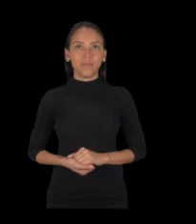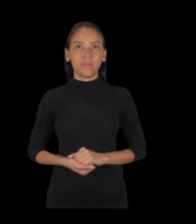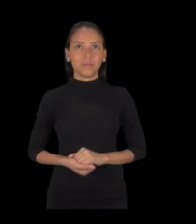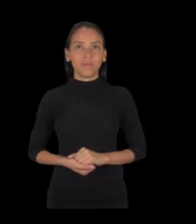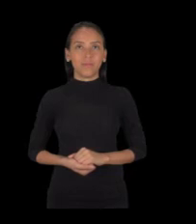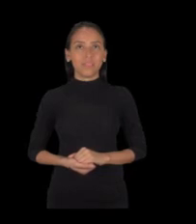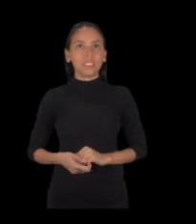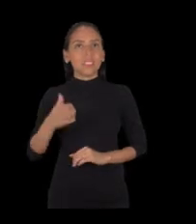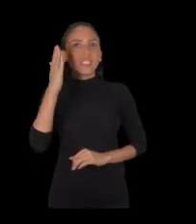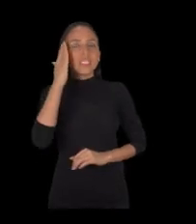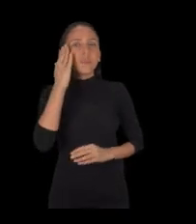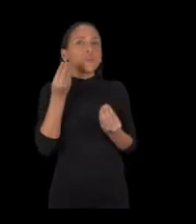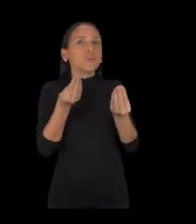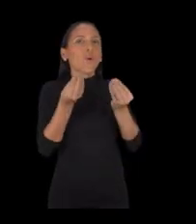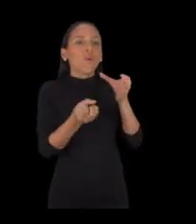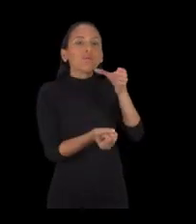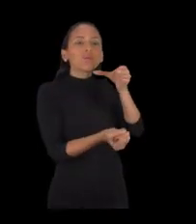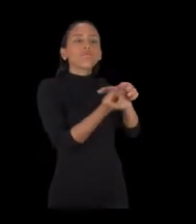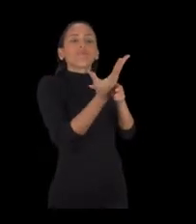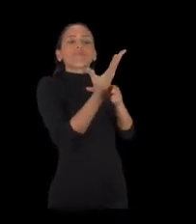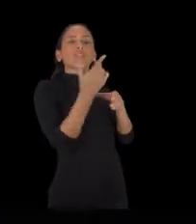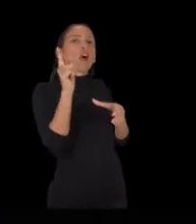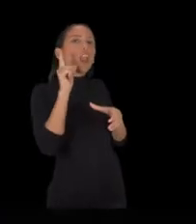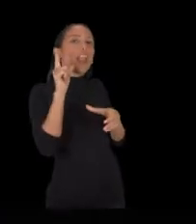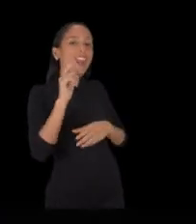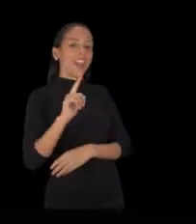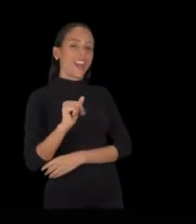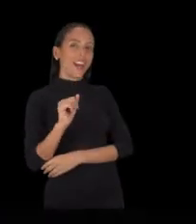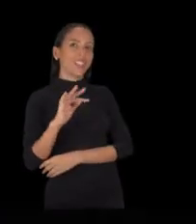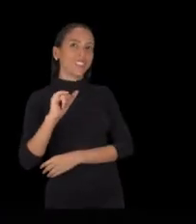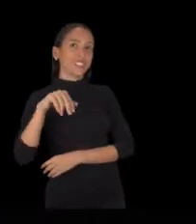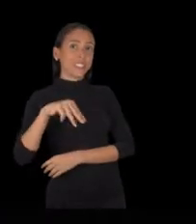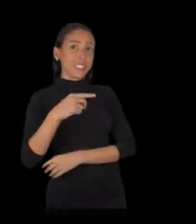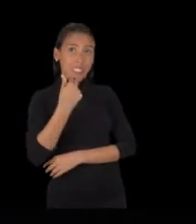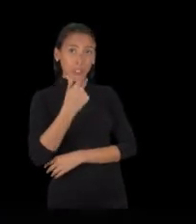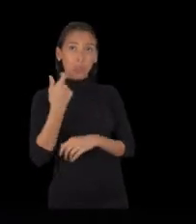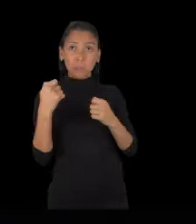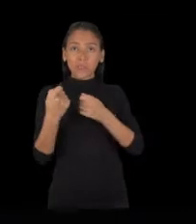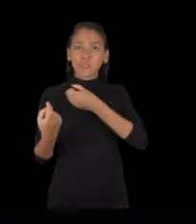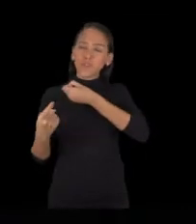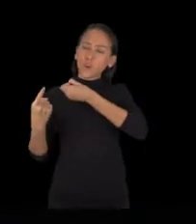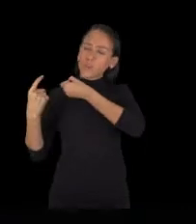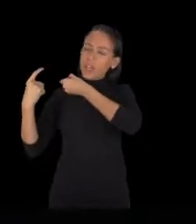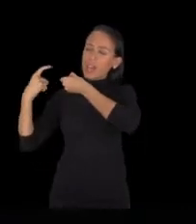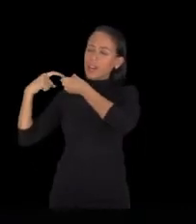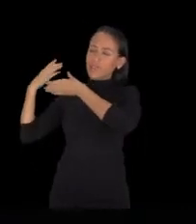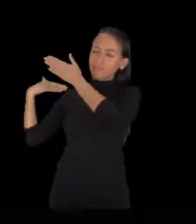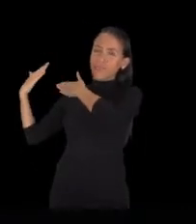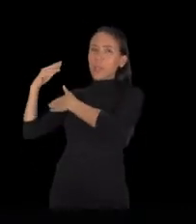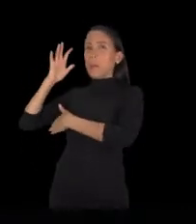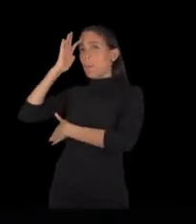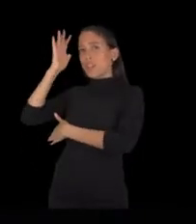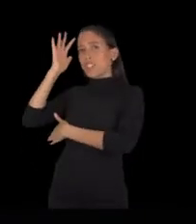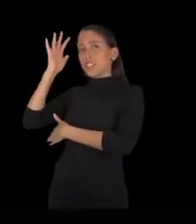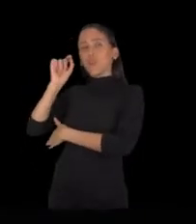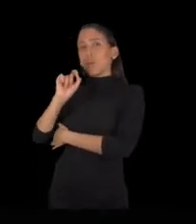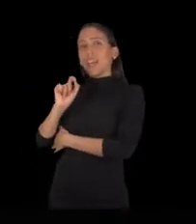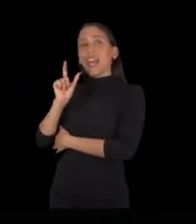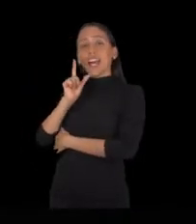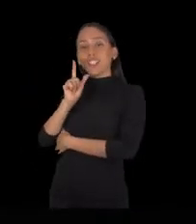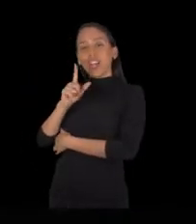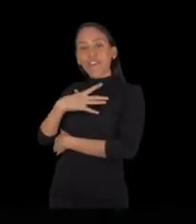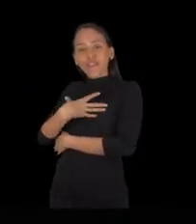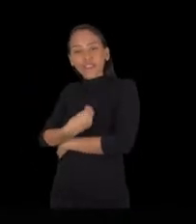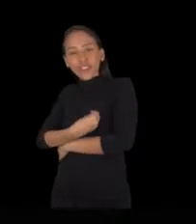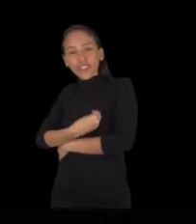Para sabermos a origem do latim, é preciso voltar um pouco no tempo. Digamos que o latim seja o filho, mas qual era o pai? E depois